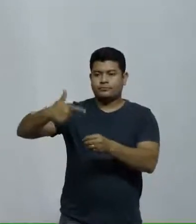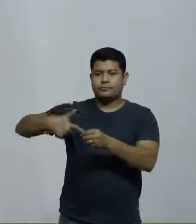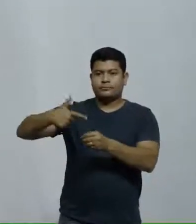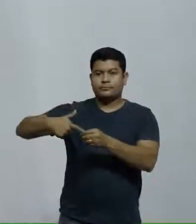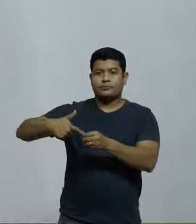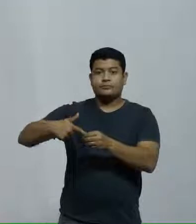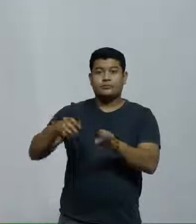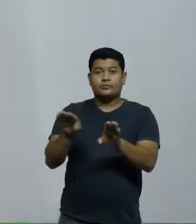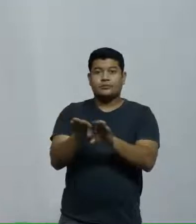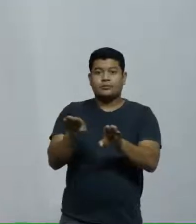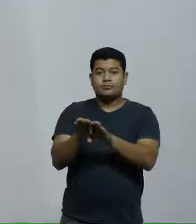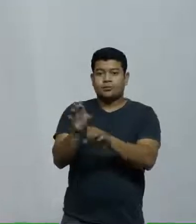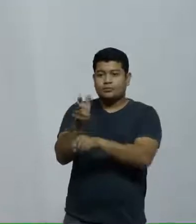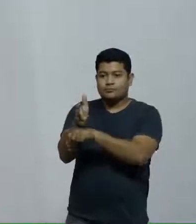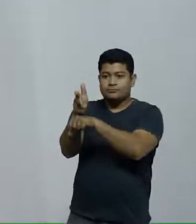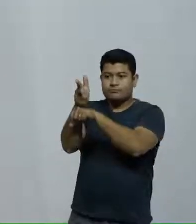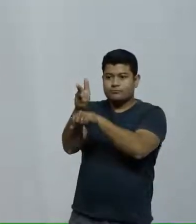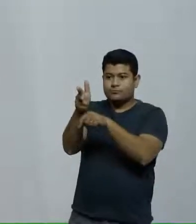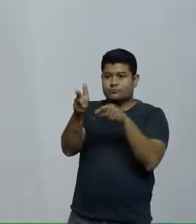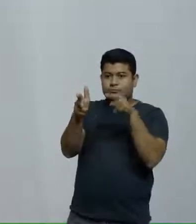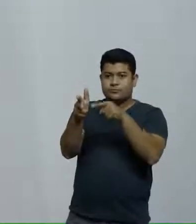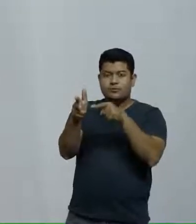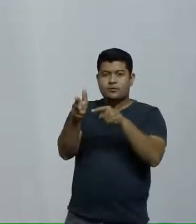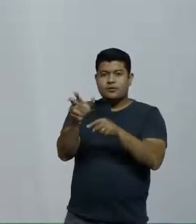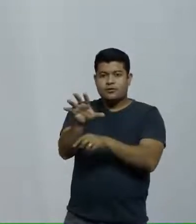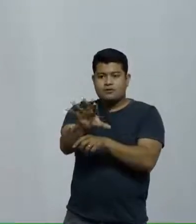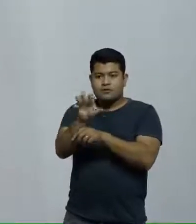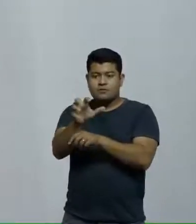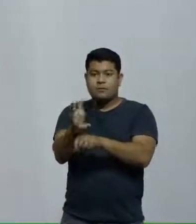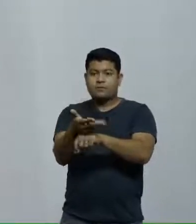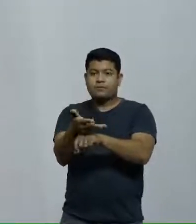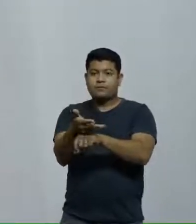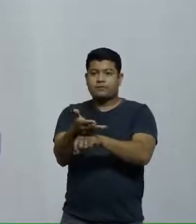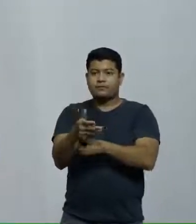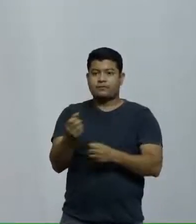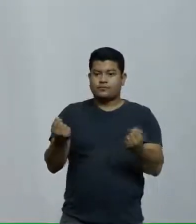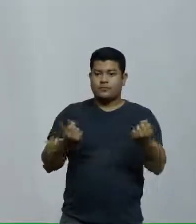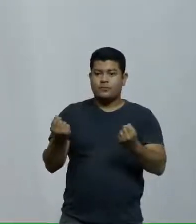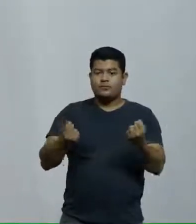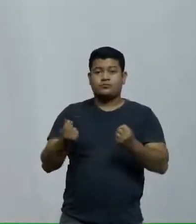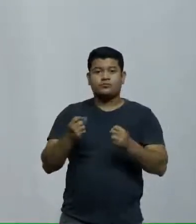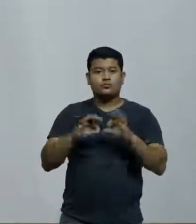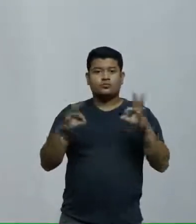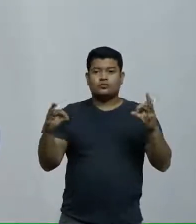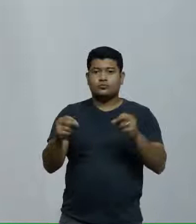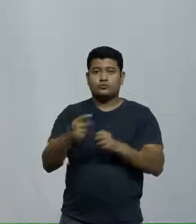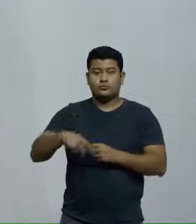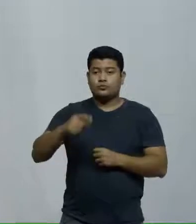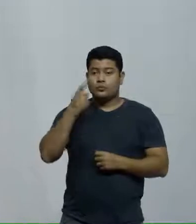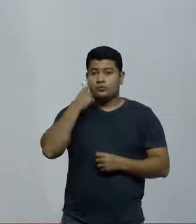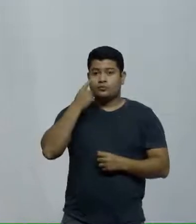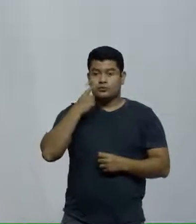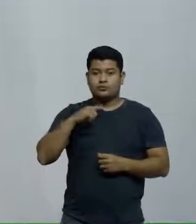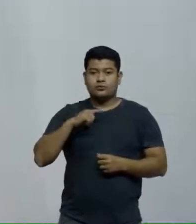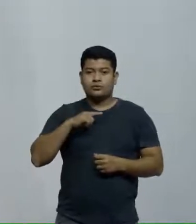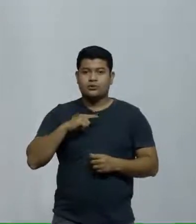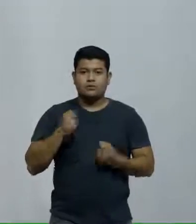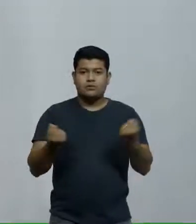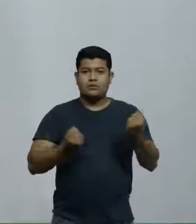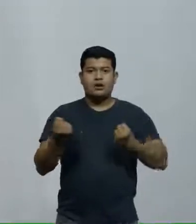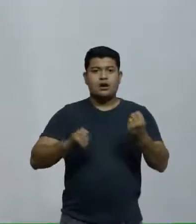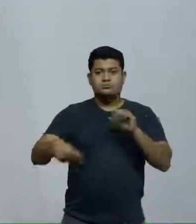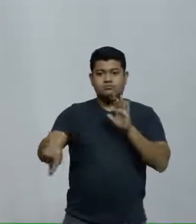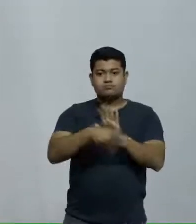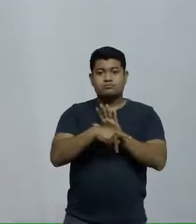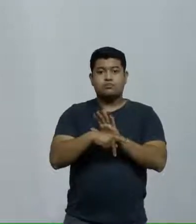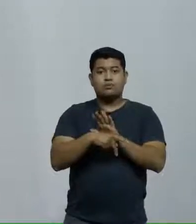Todos os radares que tem operando no estado, nós verificamos, nós temos um veículo próprio, com equipamento próprio, para